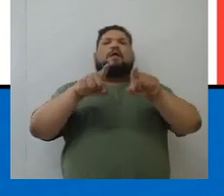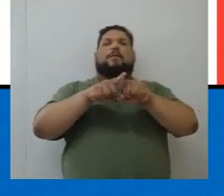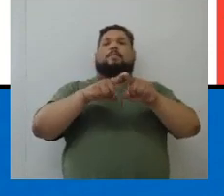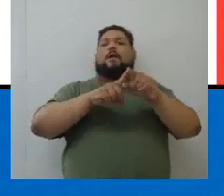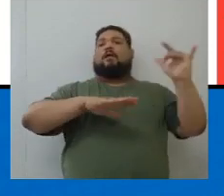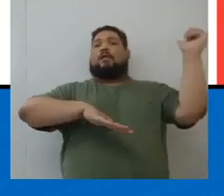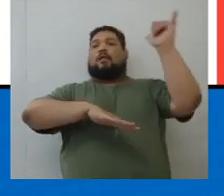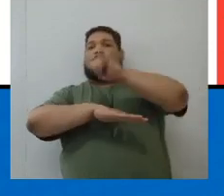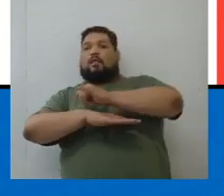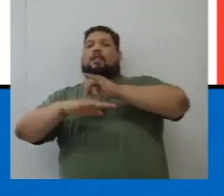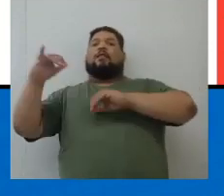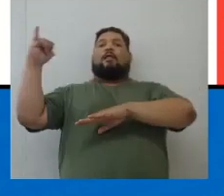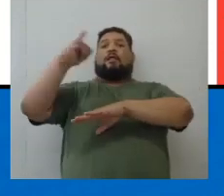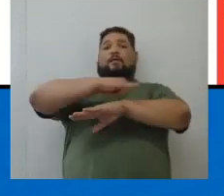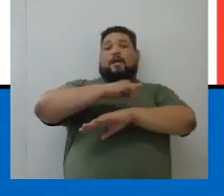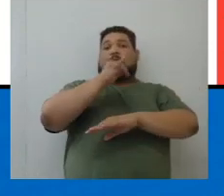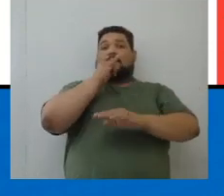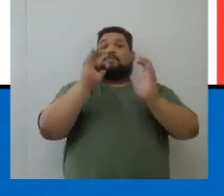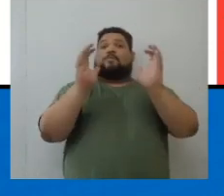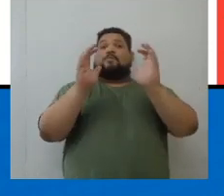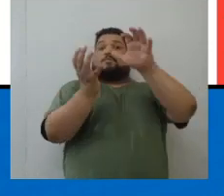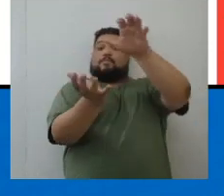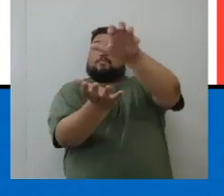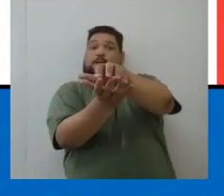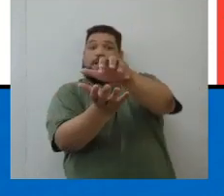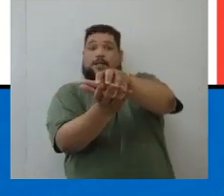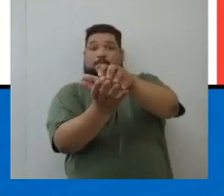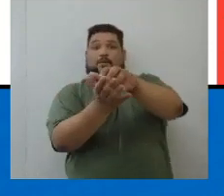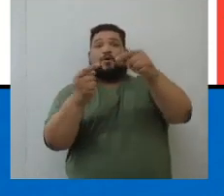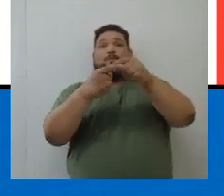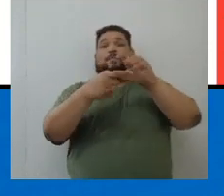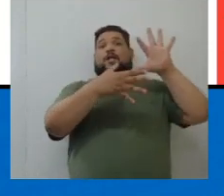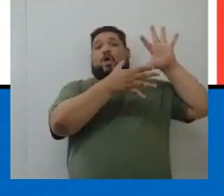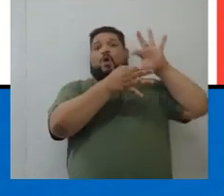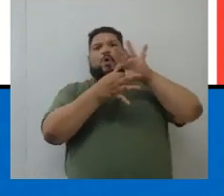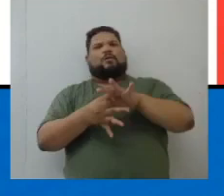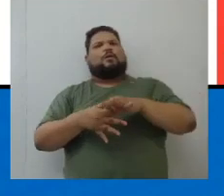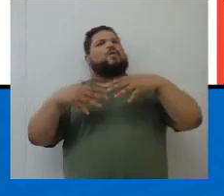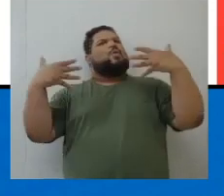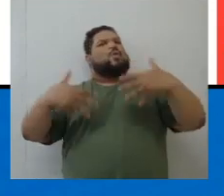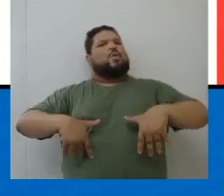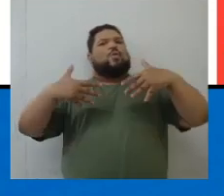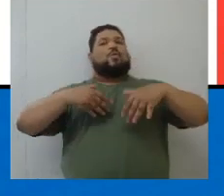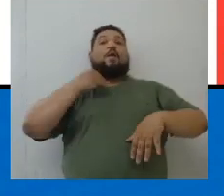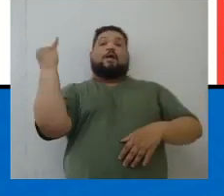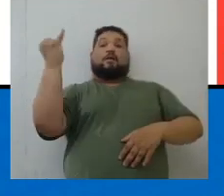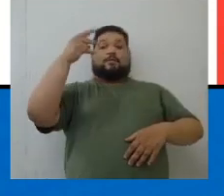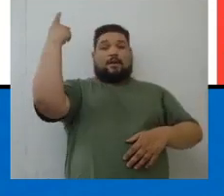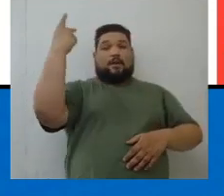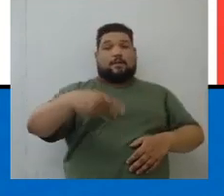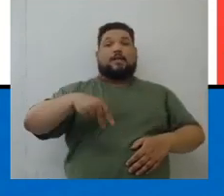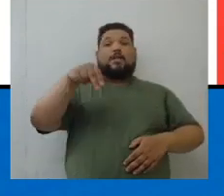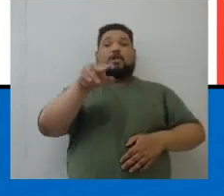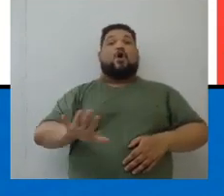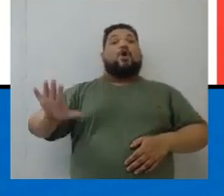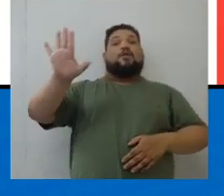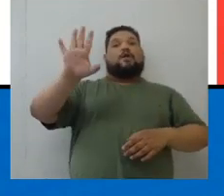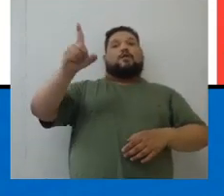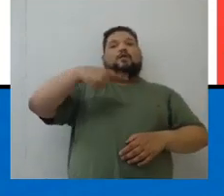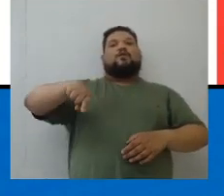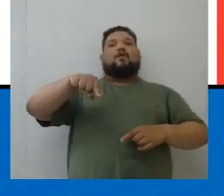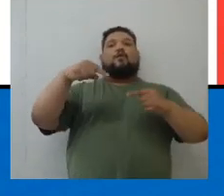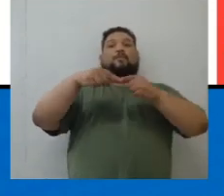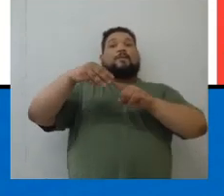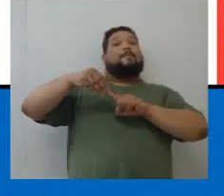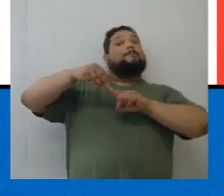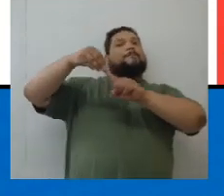né? Pernambuco, por exemplo, está inserido em um contexto privilegiado no Nordeste. Nós somos o coração da região.